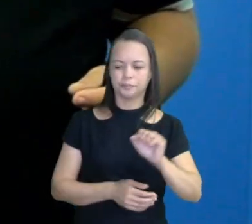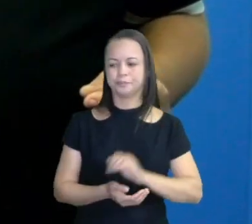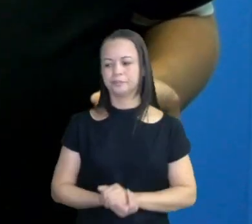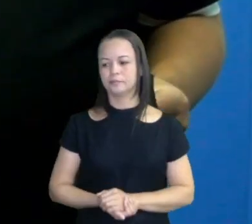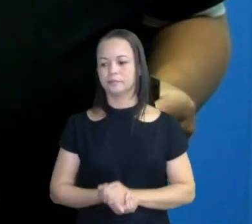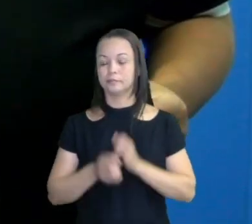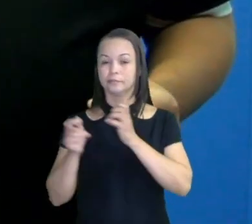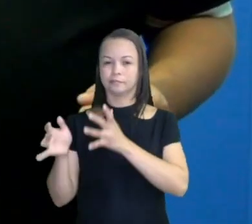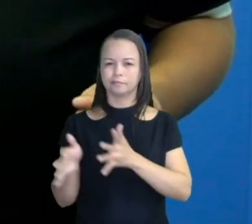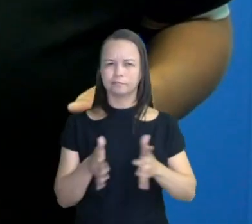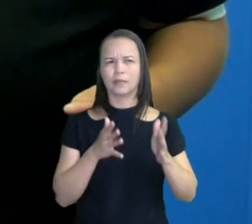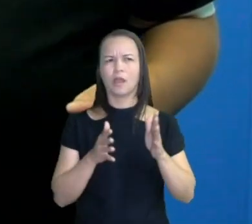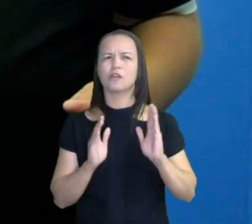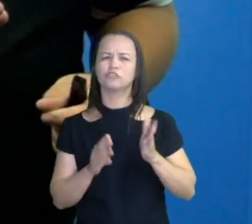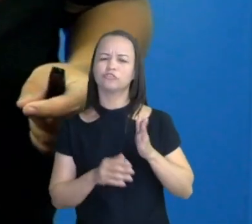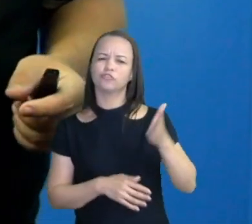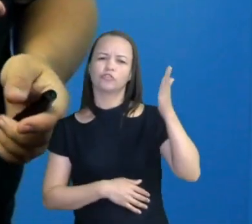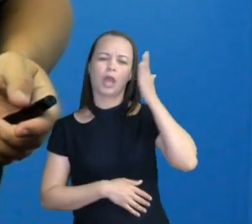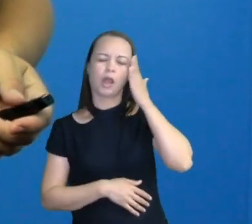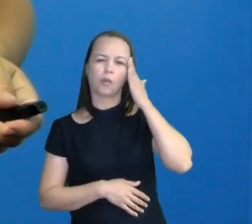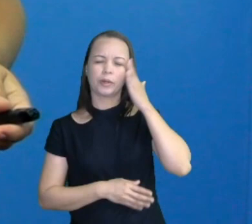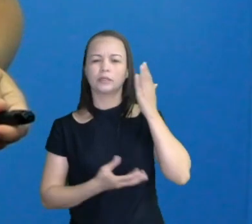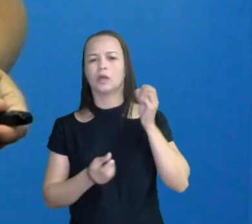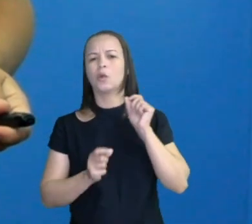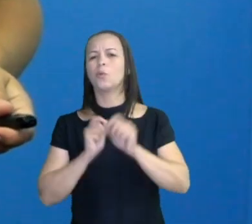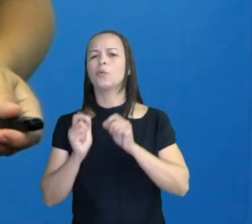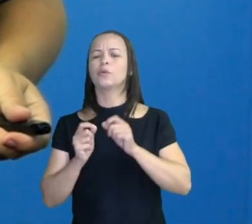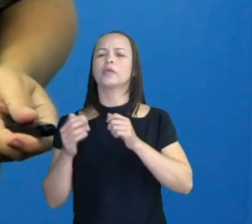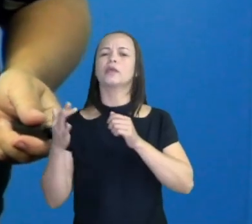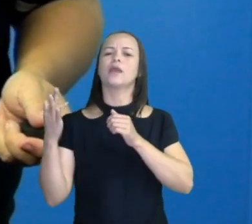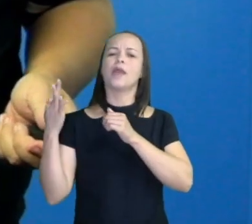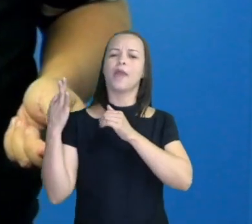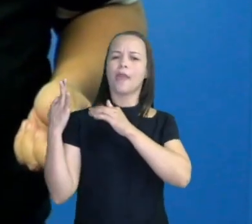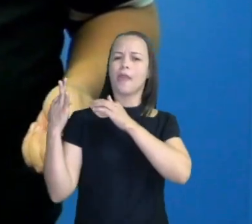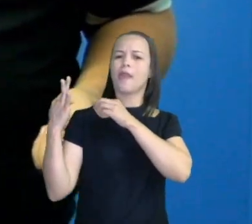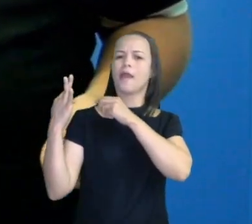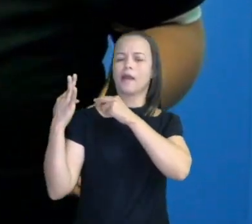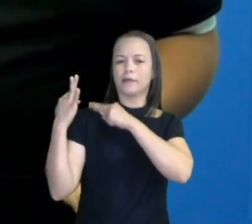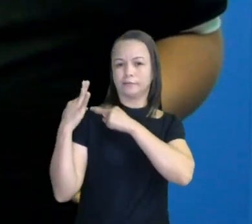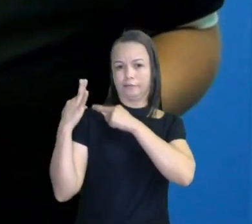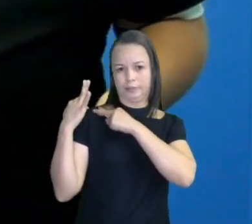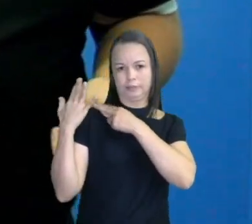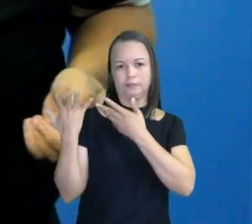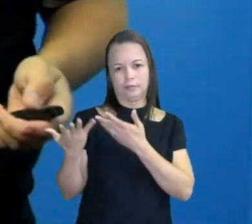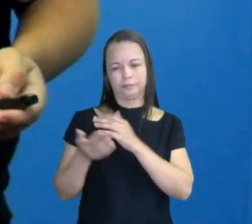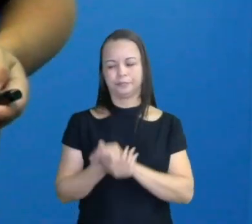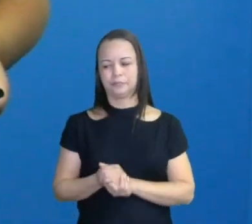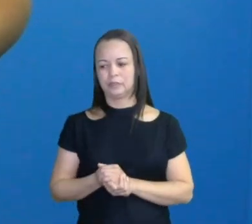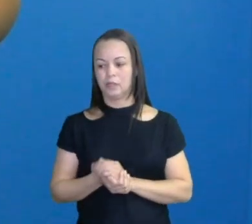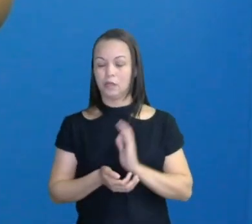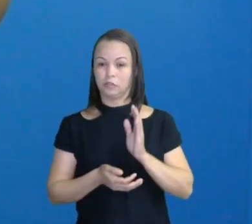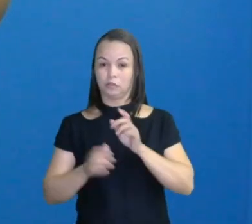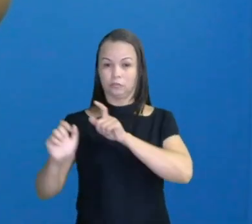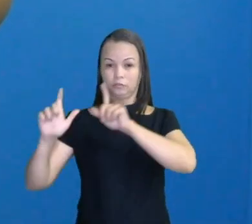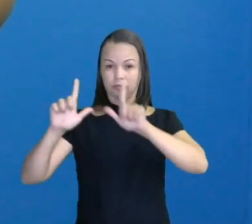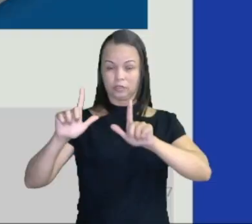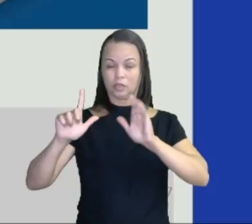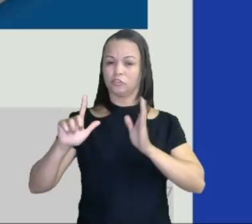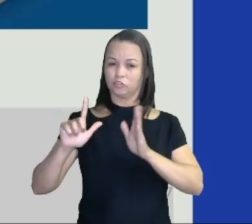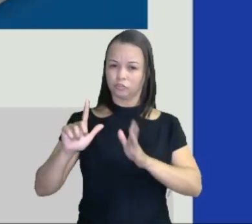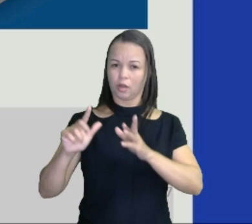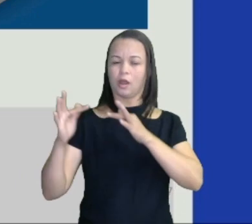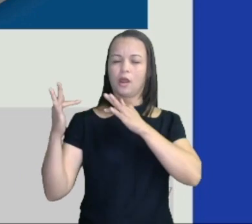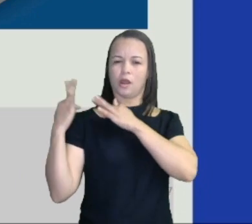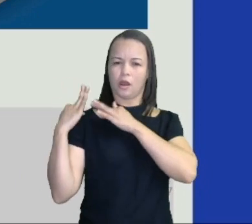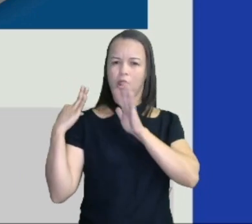já compreendemos o que é a definição, como vemos na tela. Já trabalhamos a